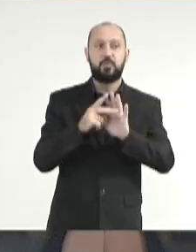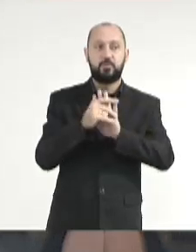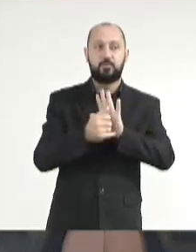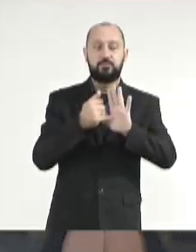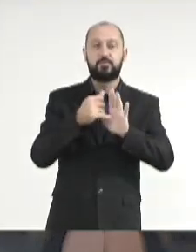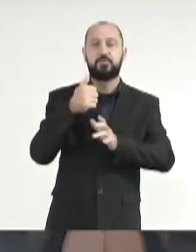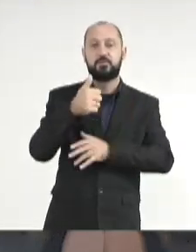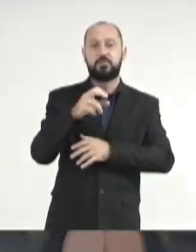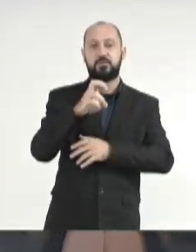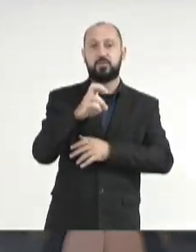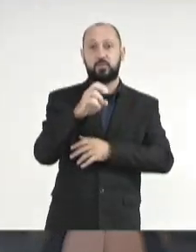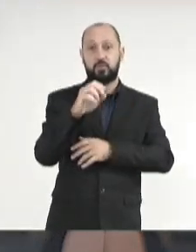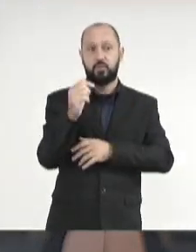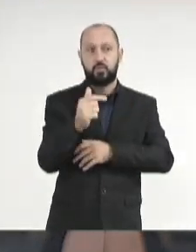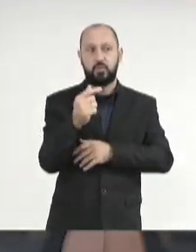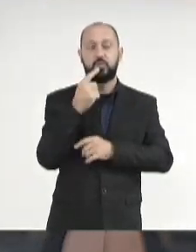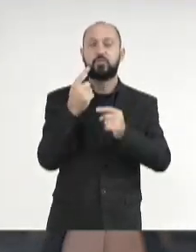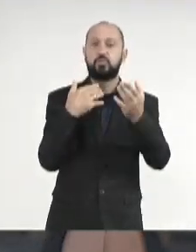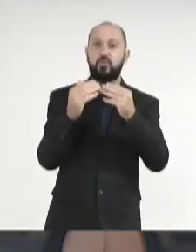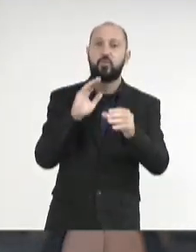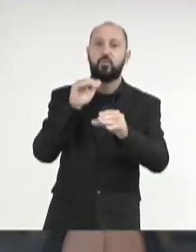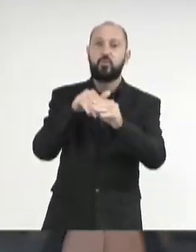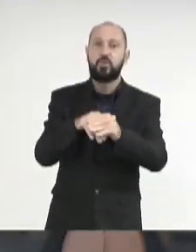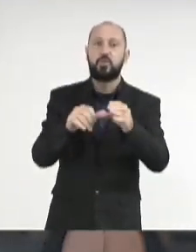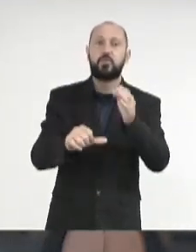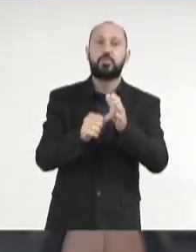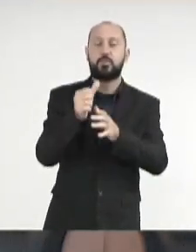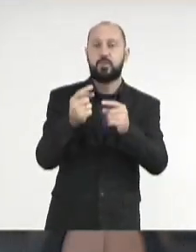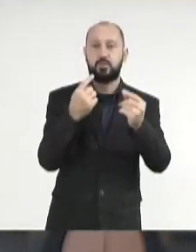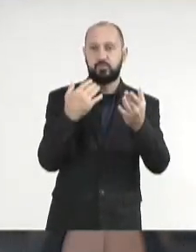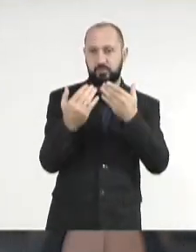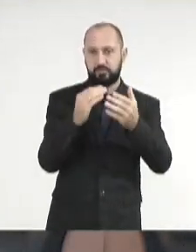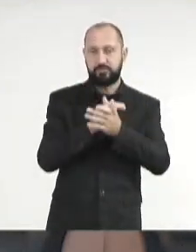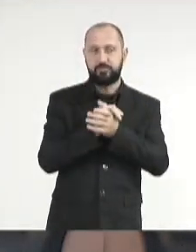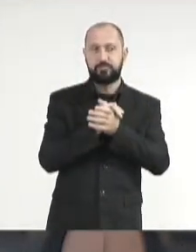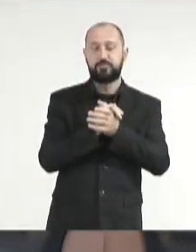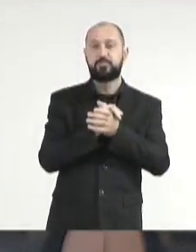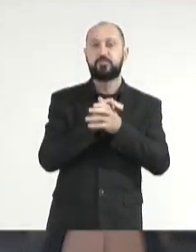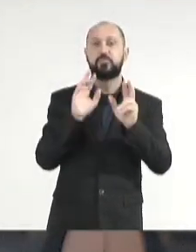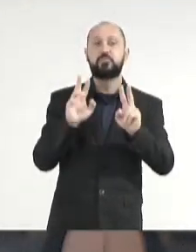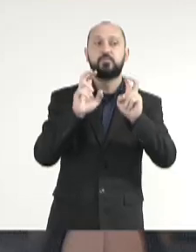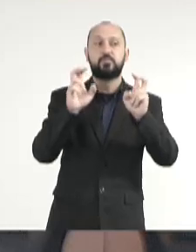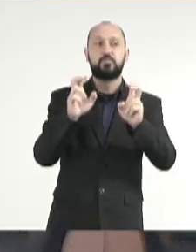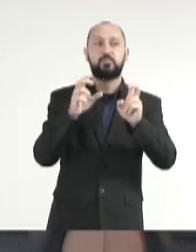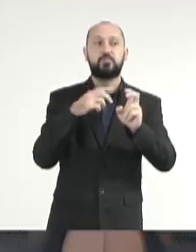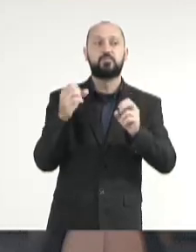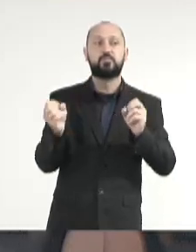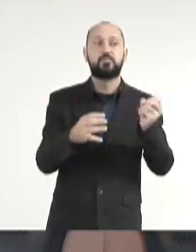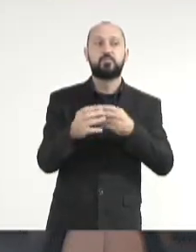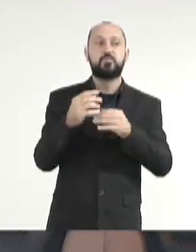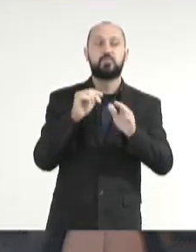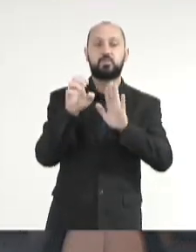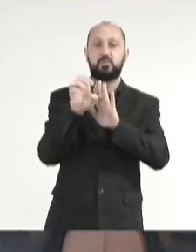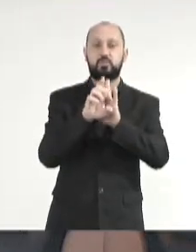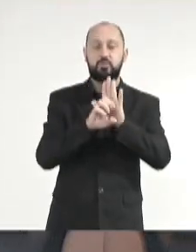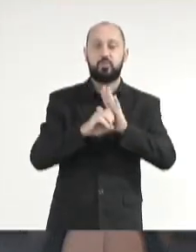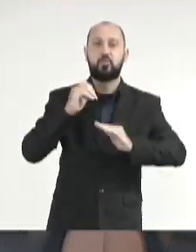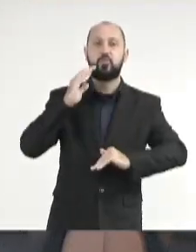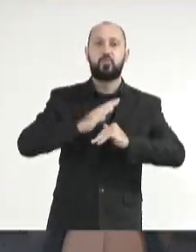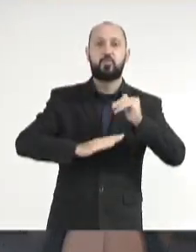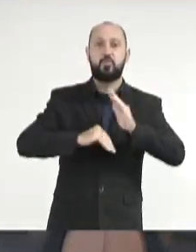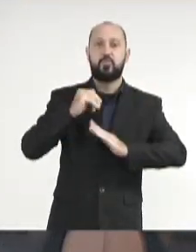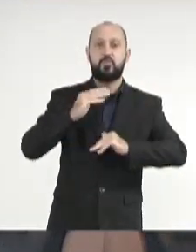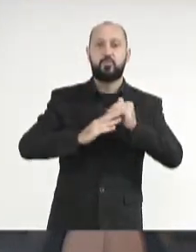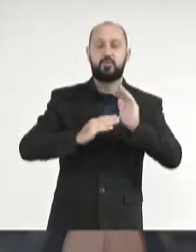número 152, discutido, votado e aprovado em sua primeira discussão, que trata do novo estatuto dos